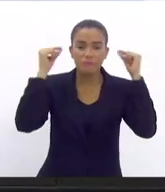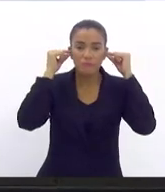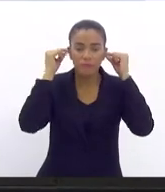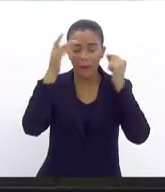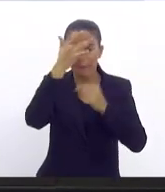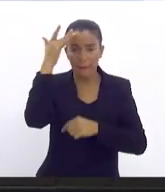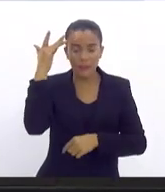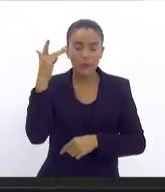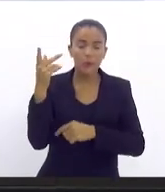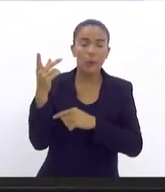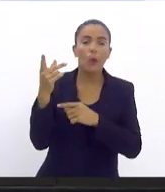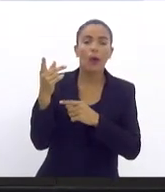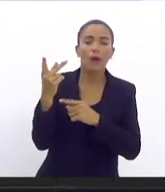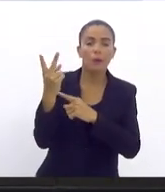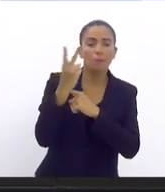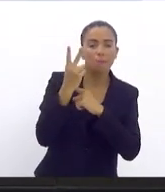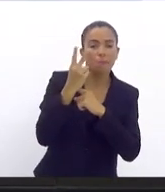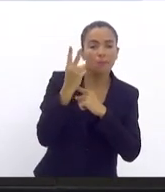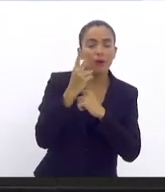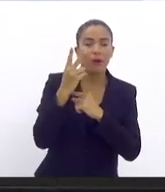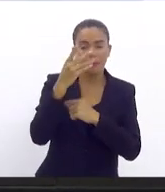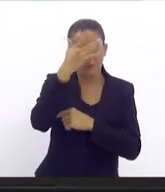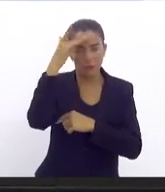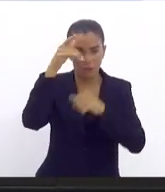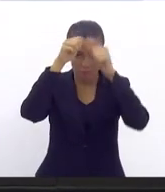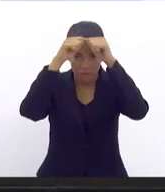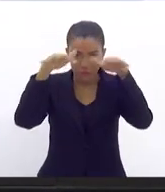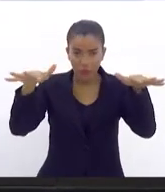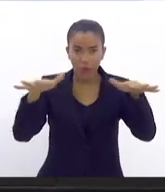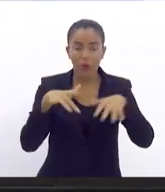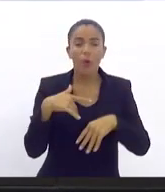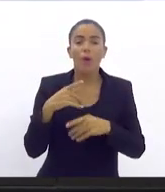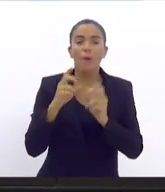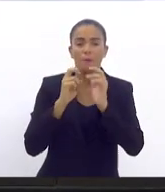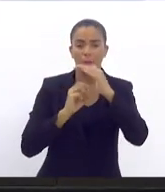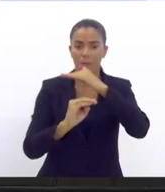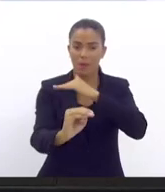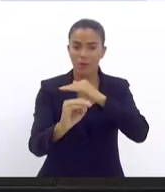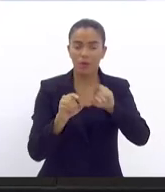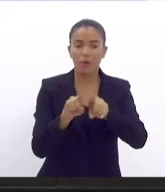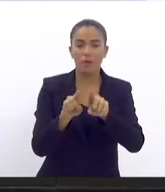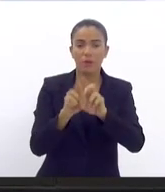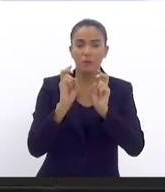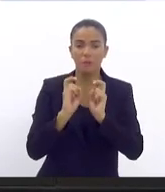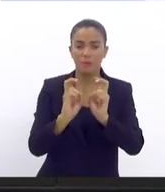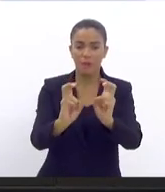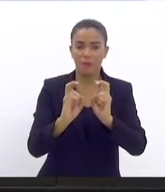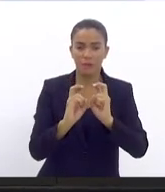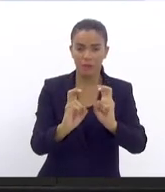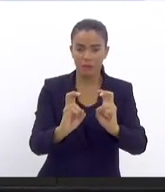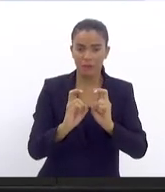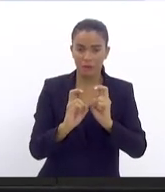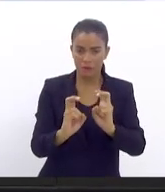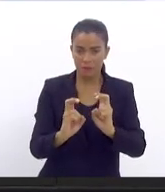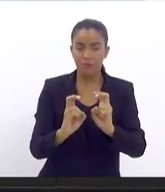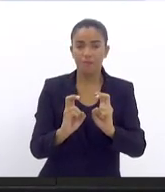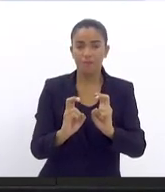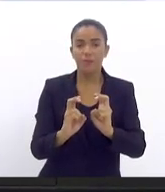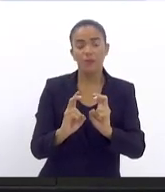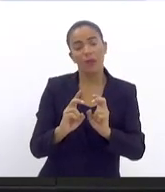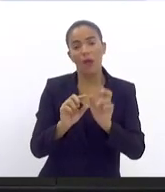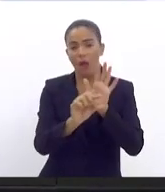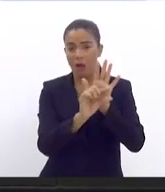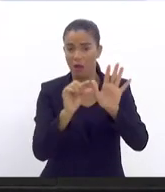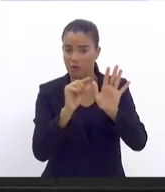com transtorno de espectro autista, TEA, pelo metrô do Rio de Janeiro e pela supervia na forma em que